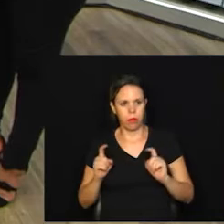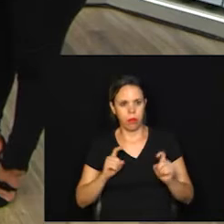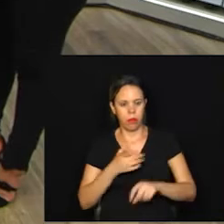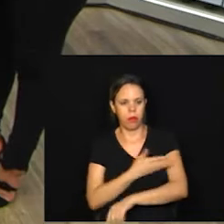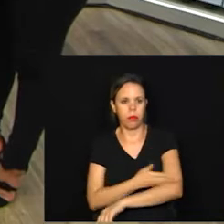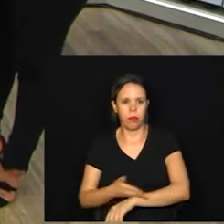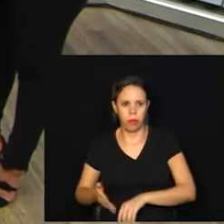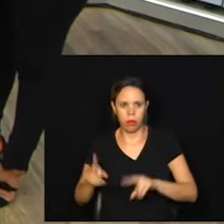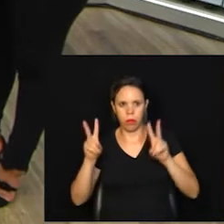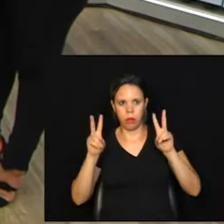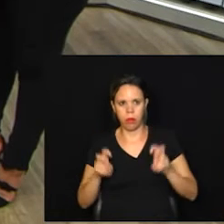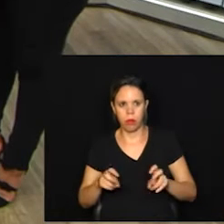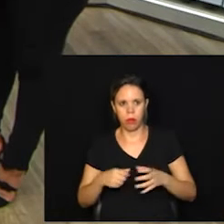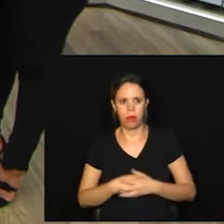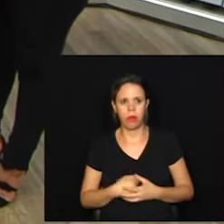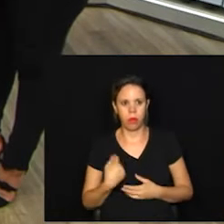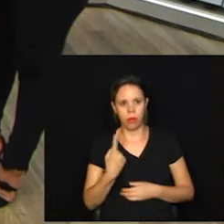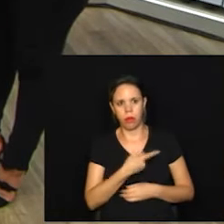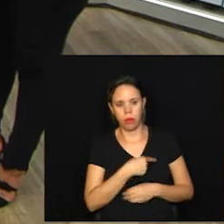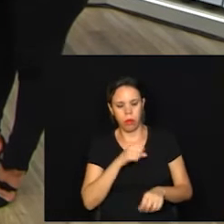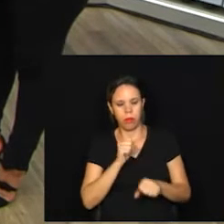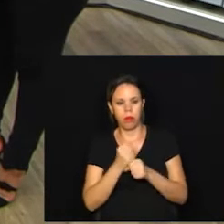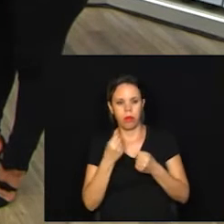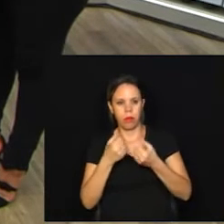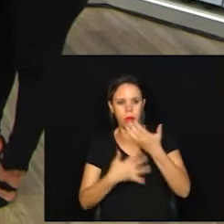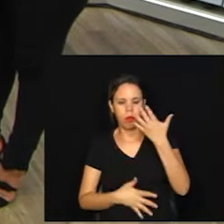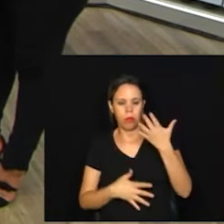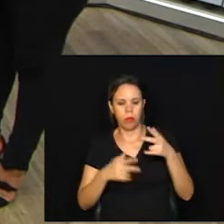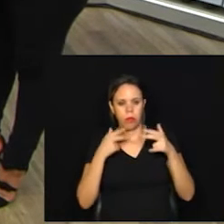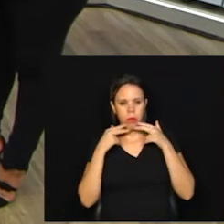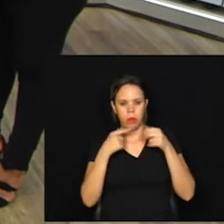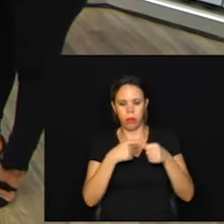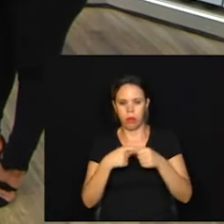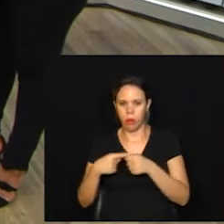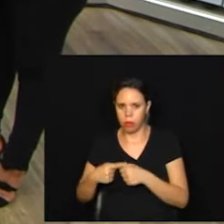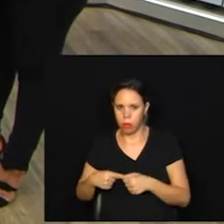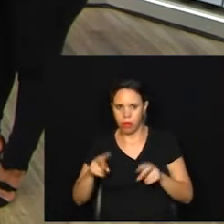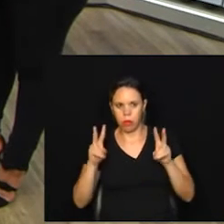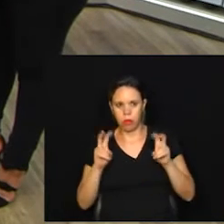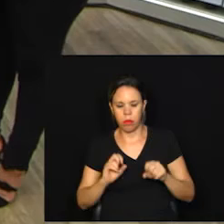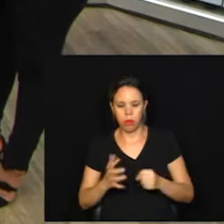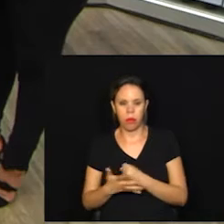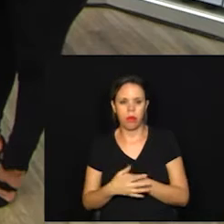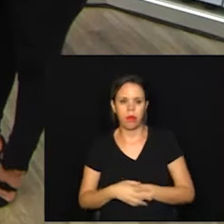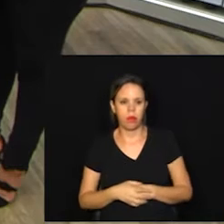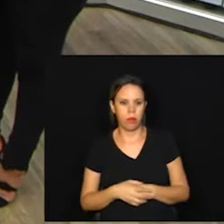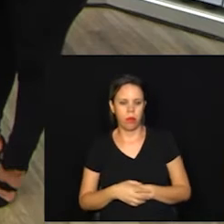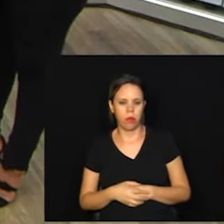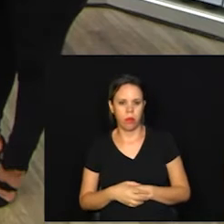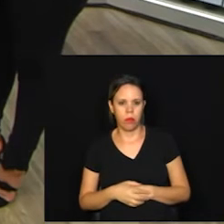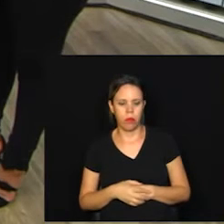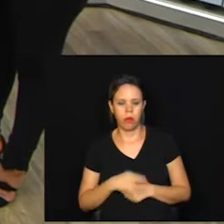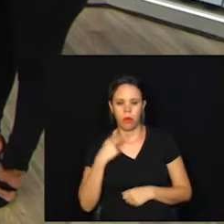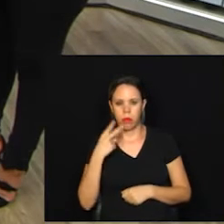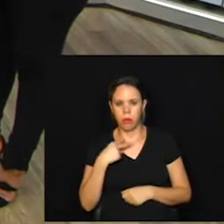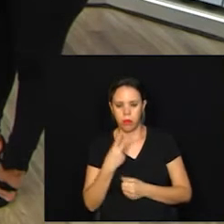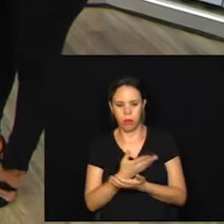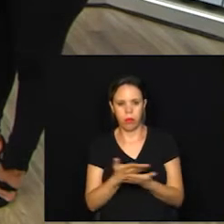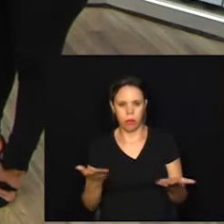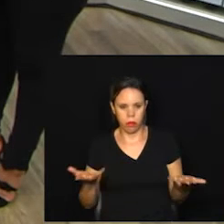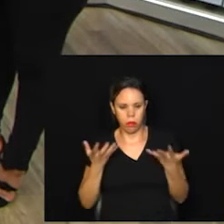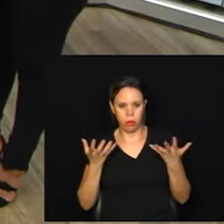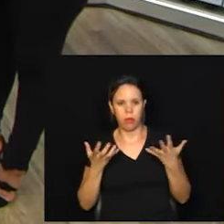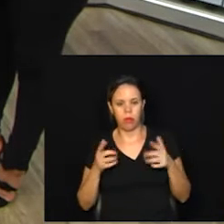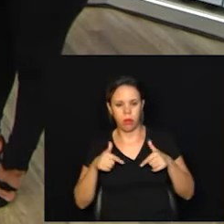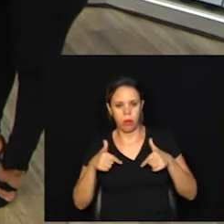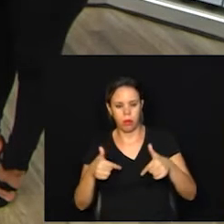ordinária, um assunto que a gente abordou bastante nas notícias da metrópole em relação à Covid-19, e os parlamentares, eles querem